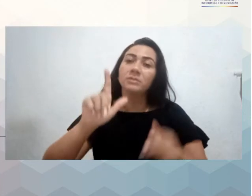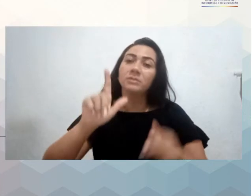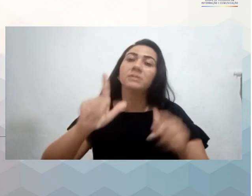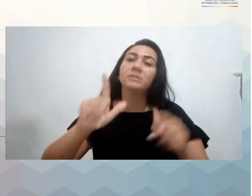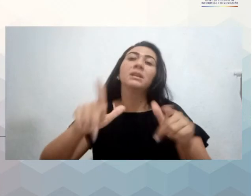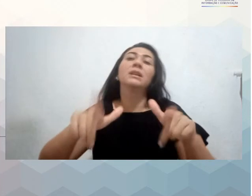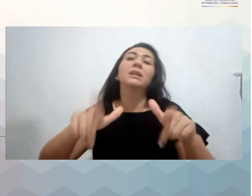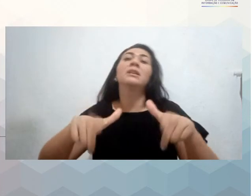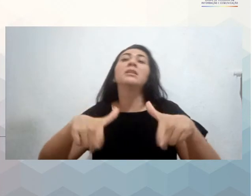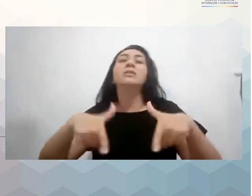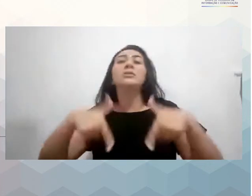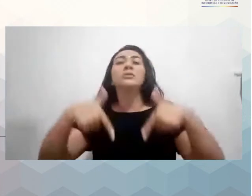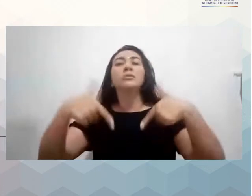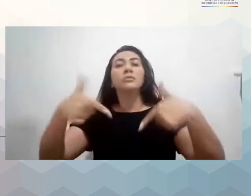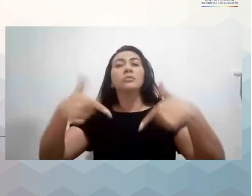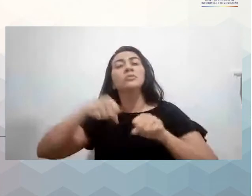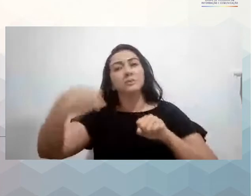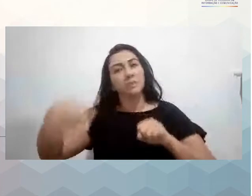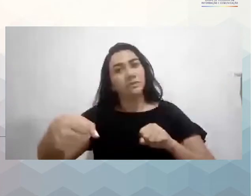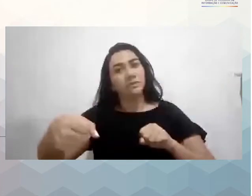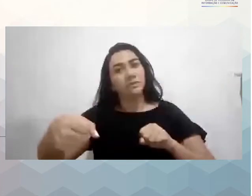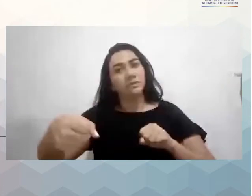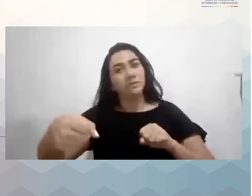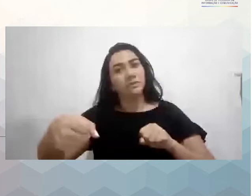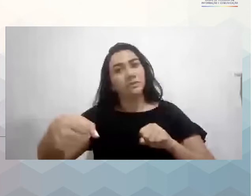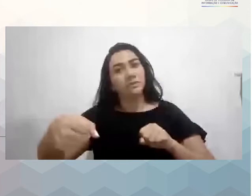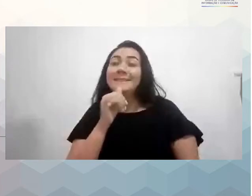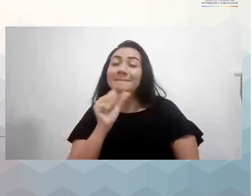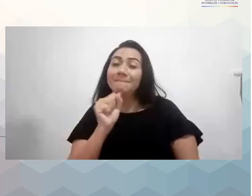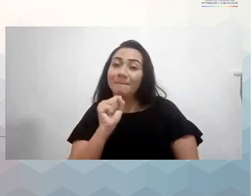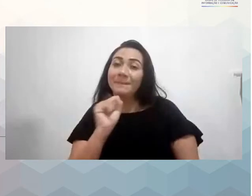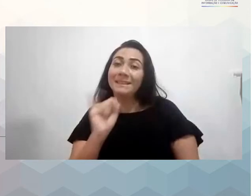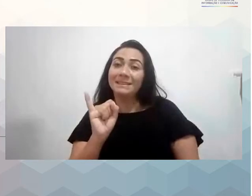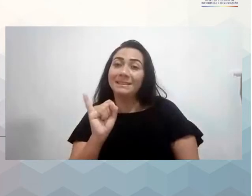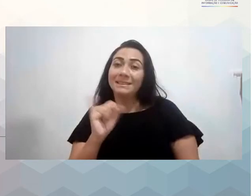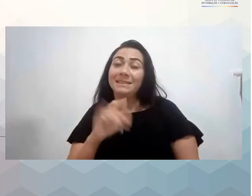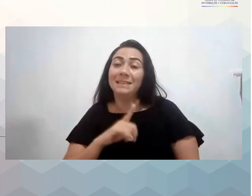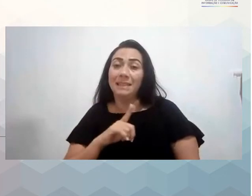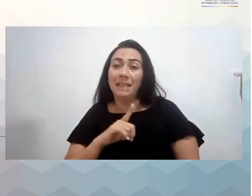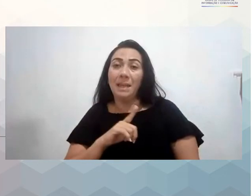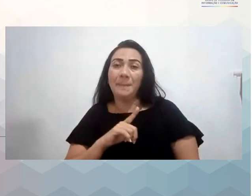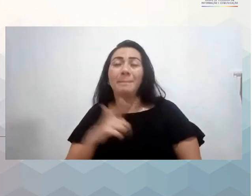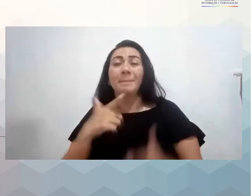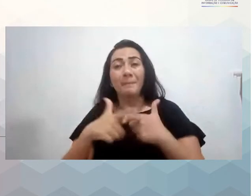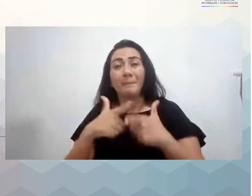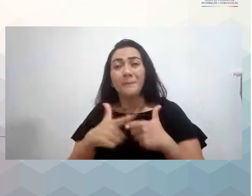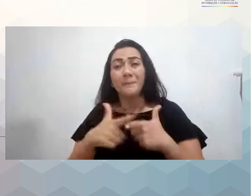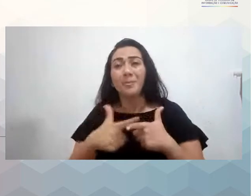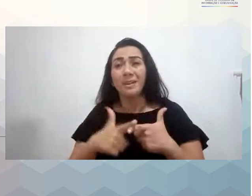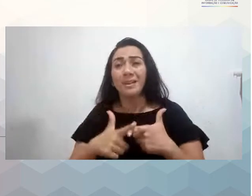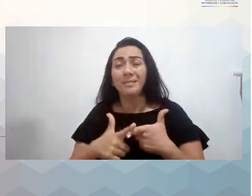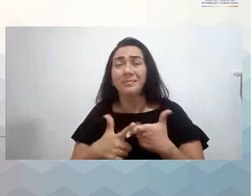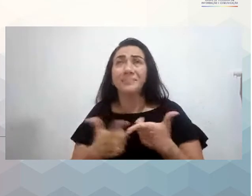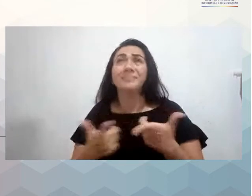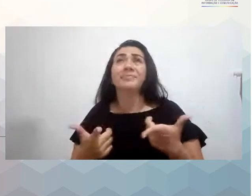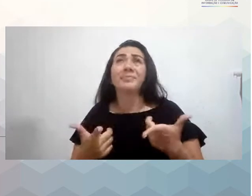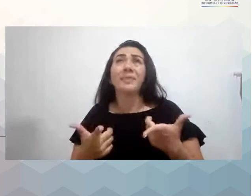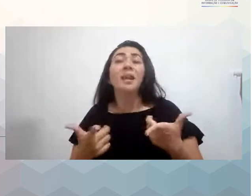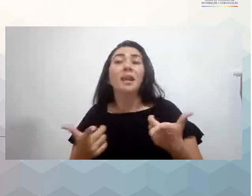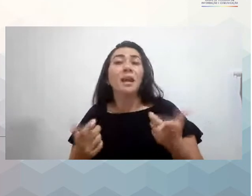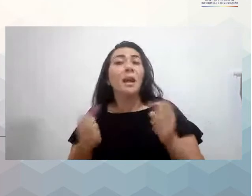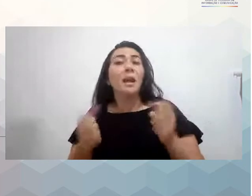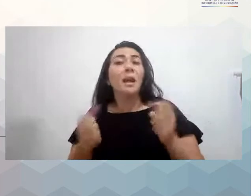link ou deu alguma falha, te peço que nos envie um e-mail para o